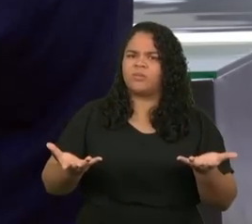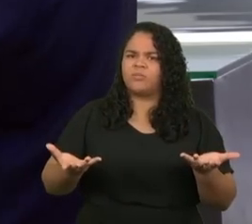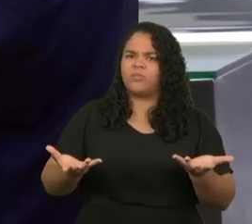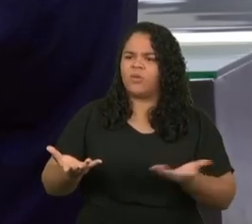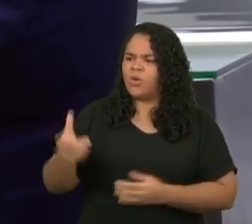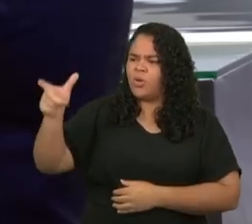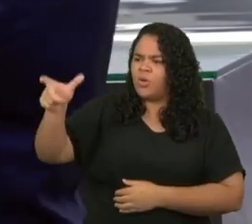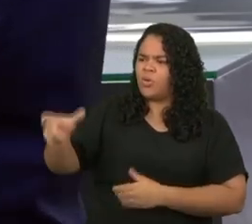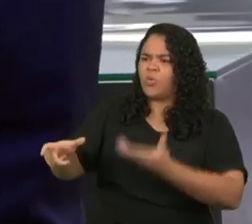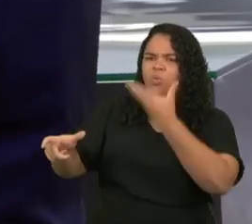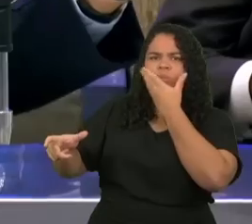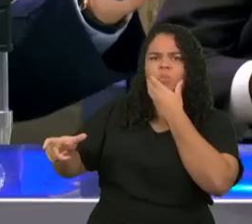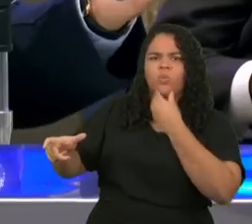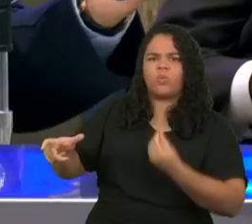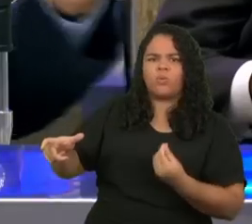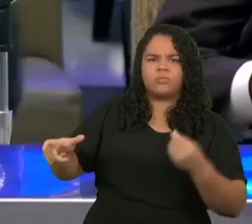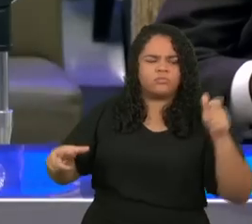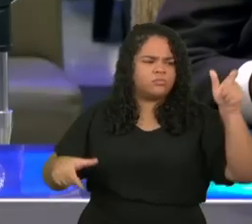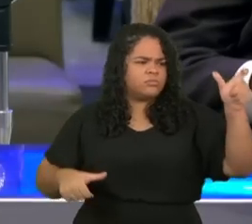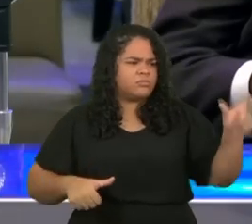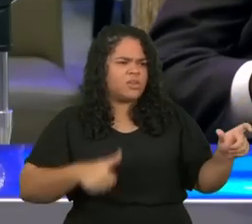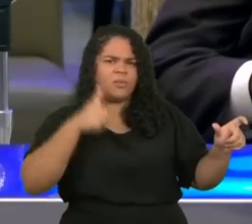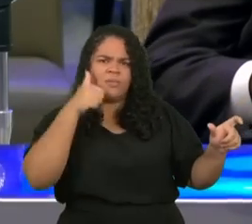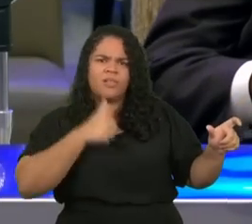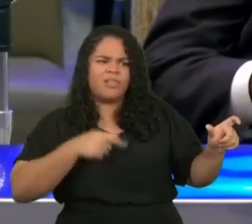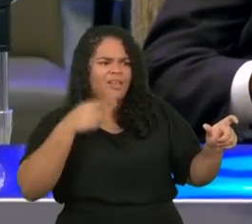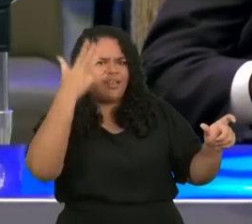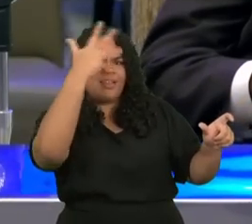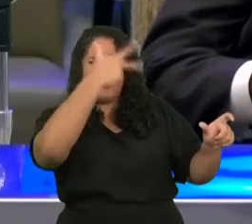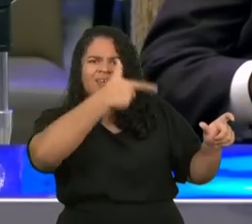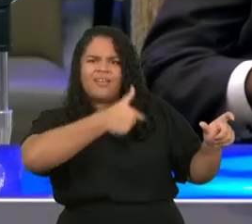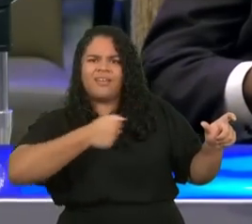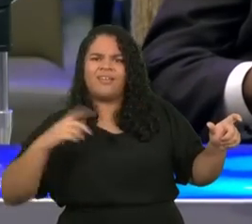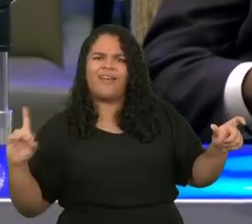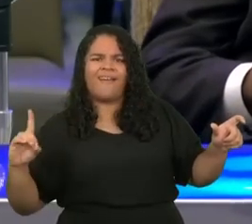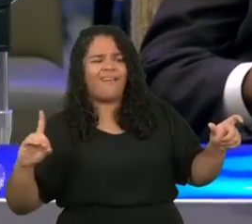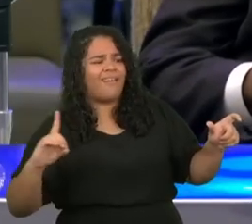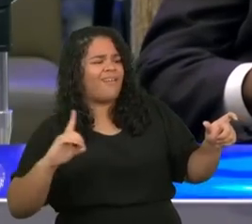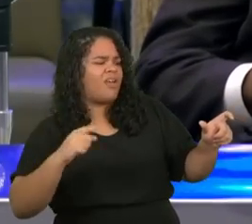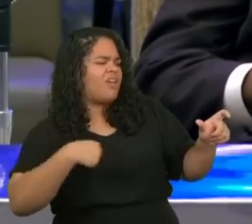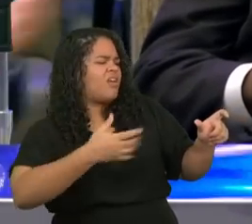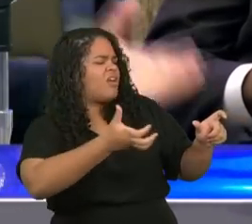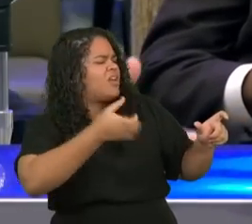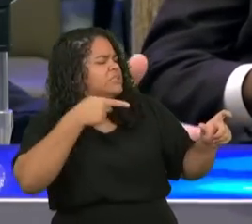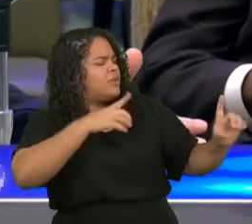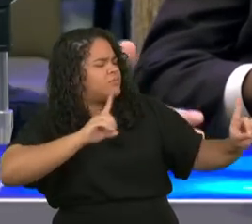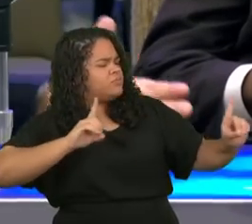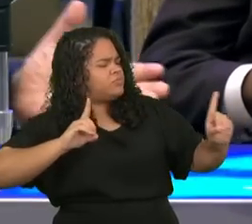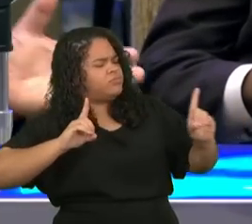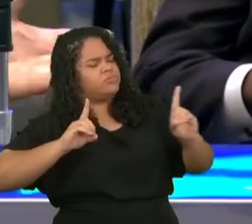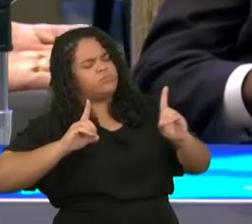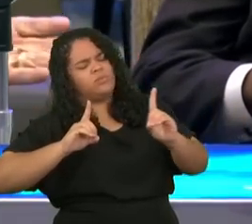da filha linda disse eu quero comer na mão de fulana Pera aí que negócio é